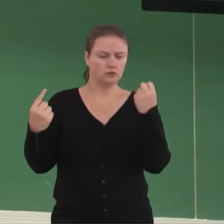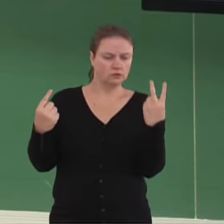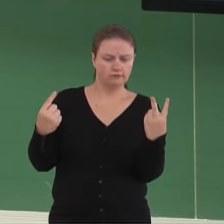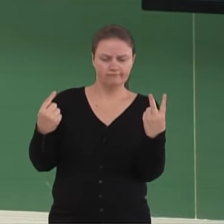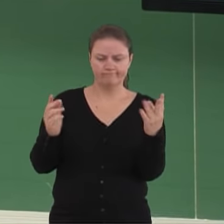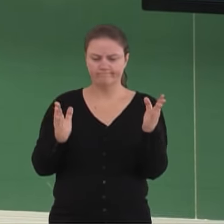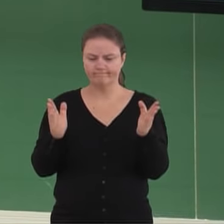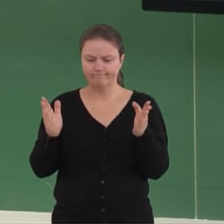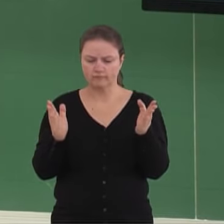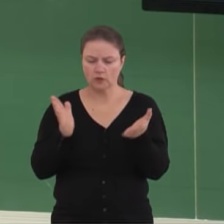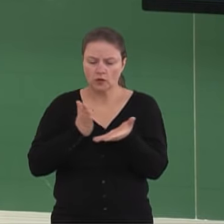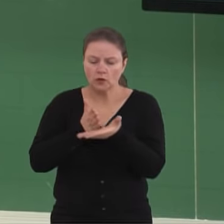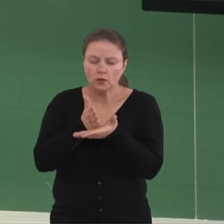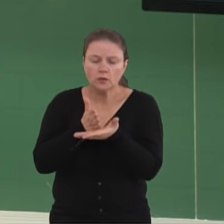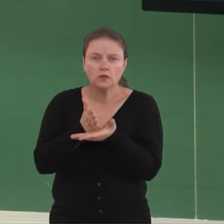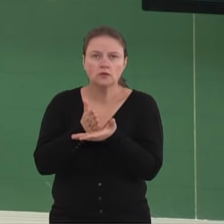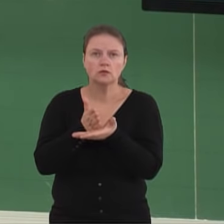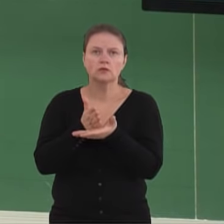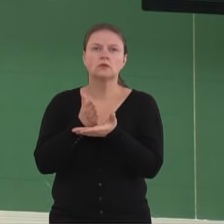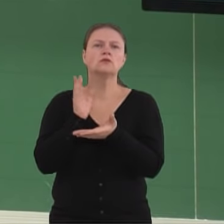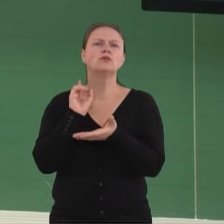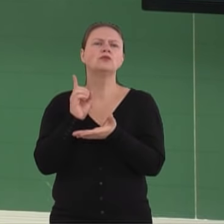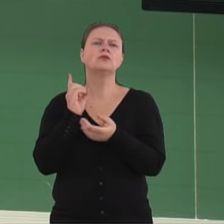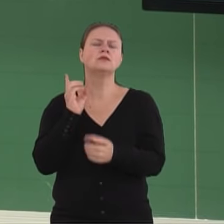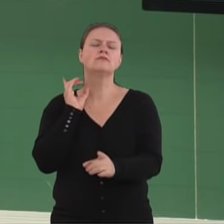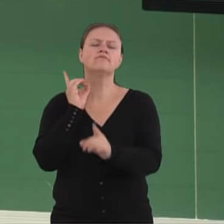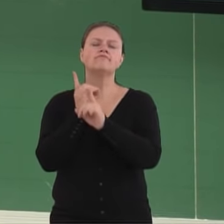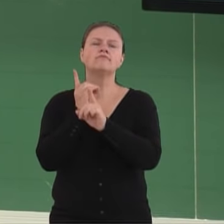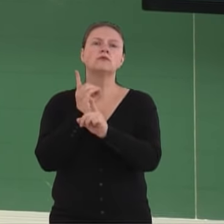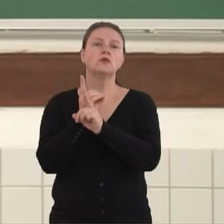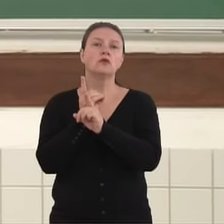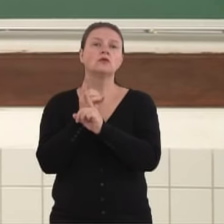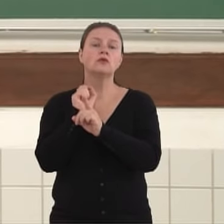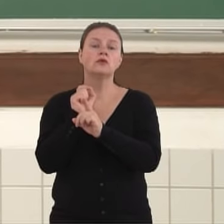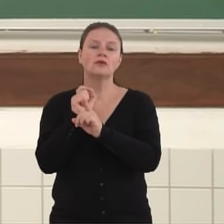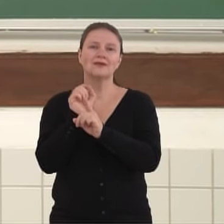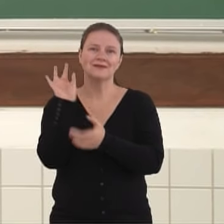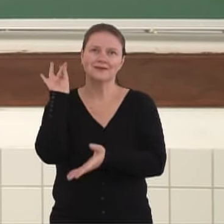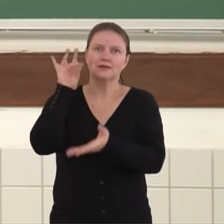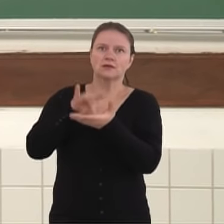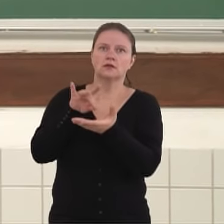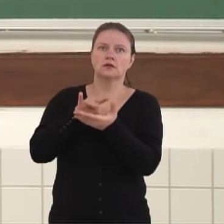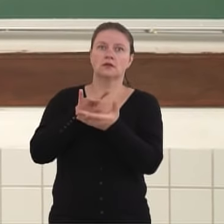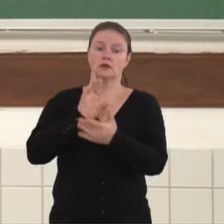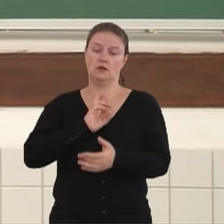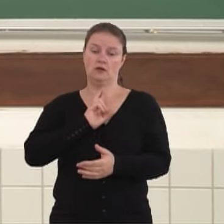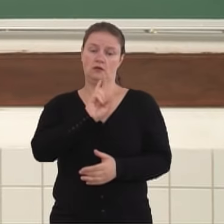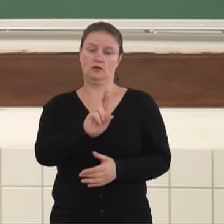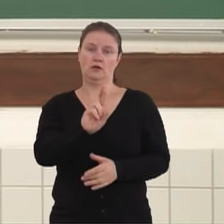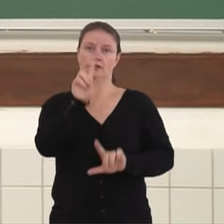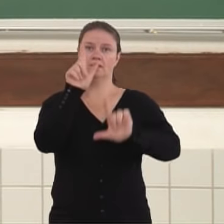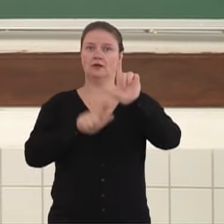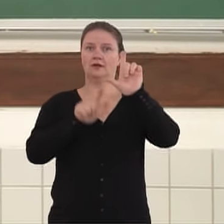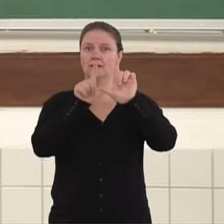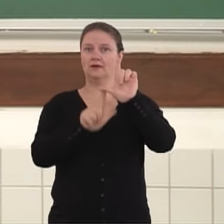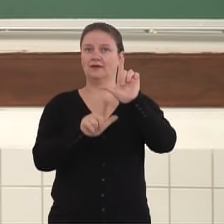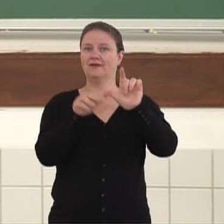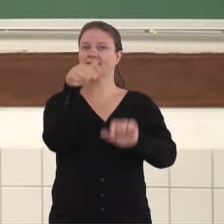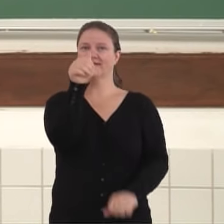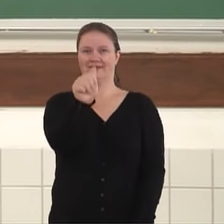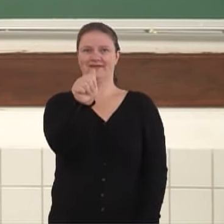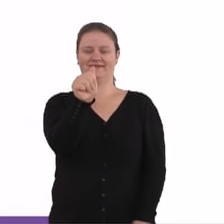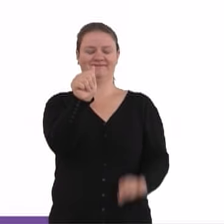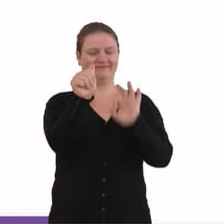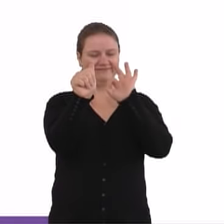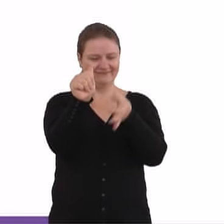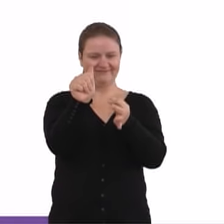Por quê? Eu procurei raízes quadradas exatas. Então, a minha resposta vai ser a letra A, entre